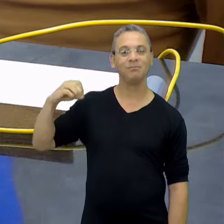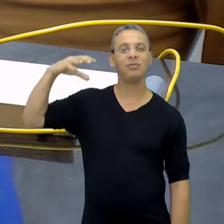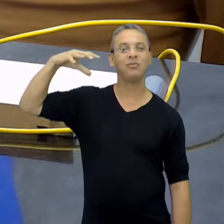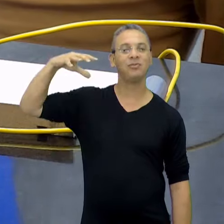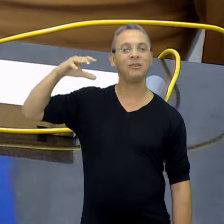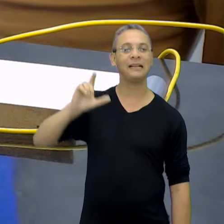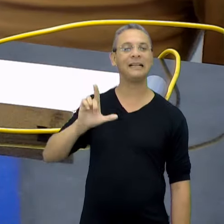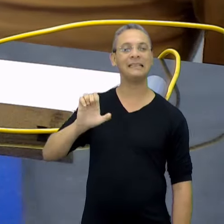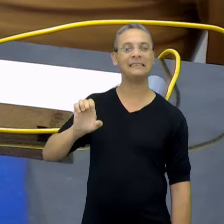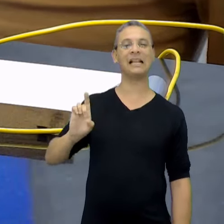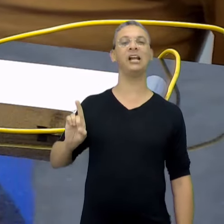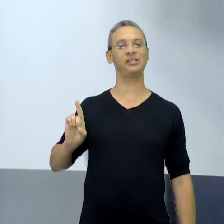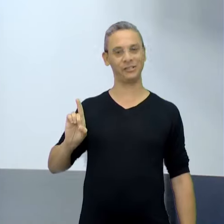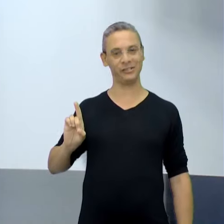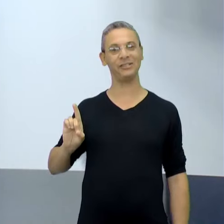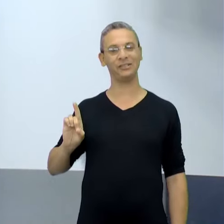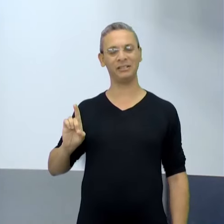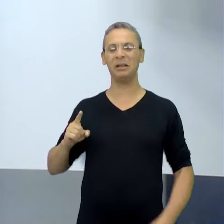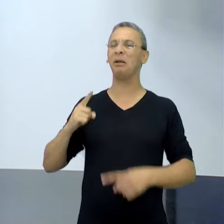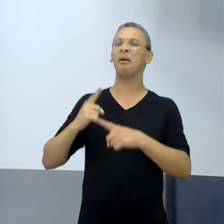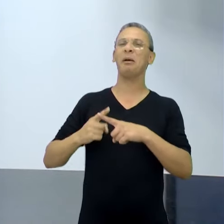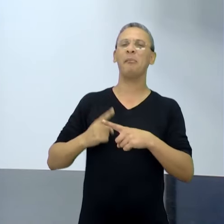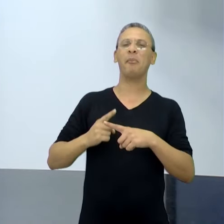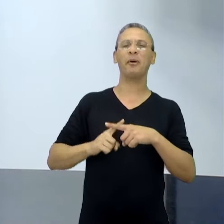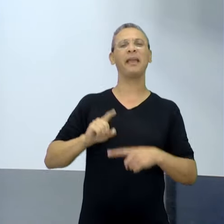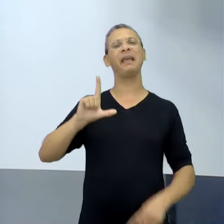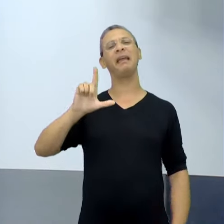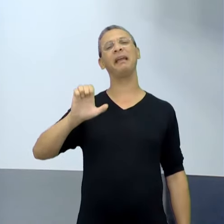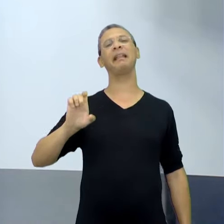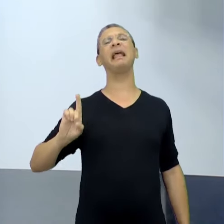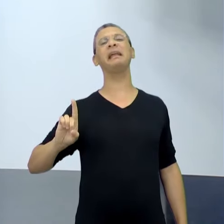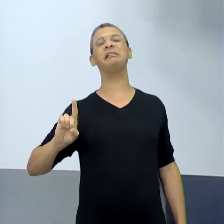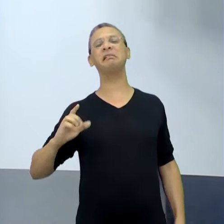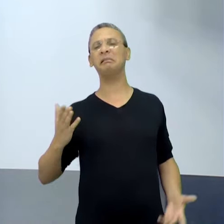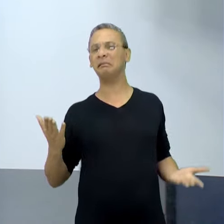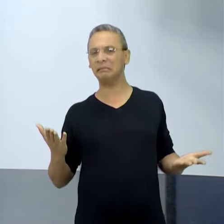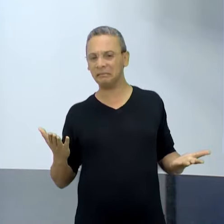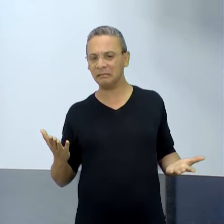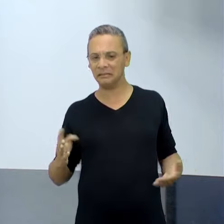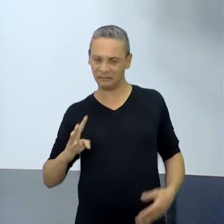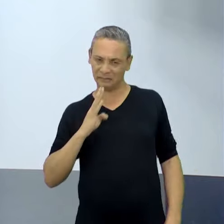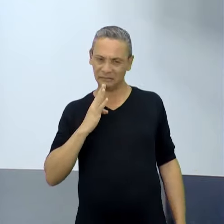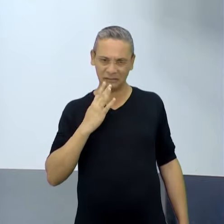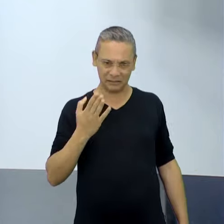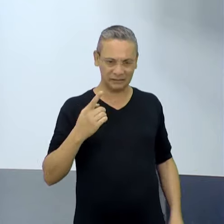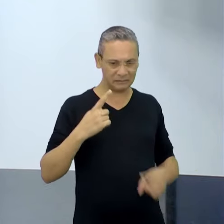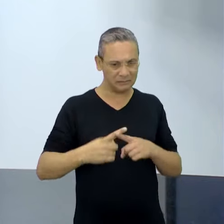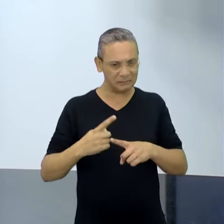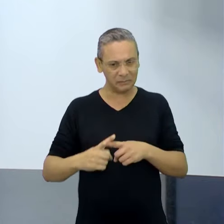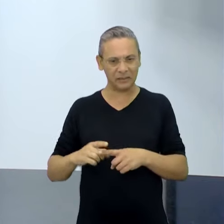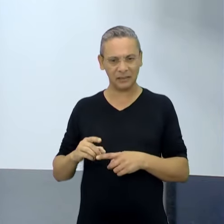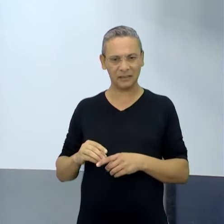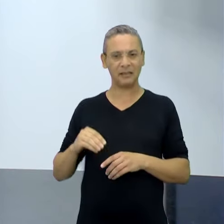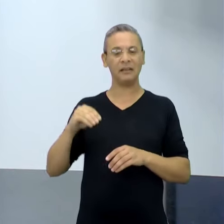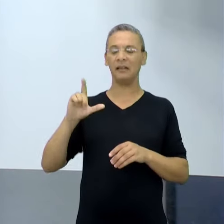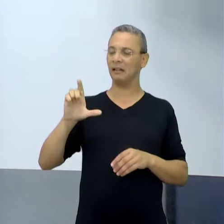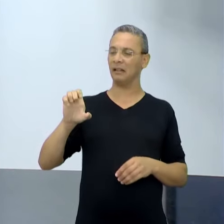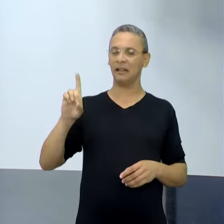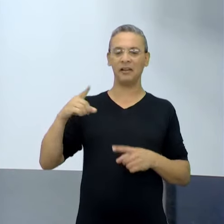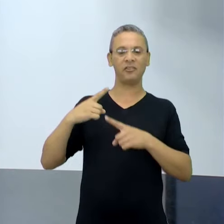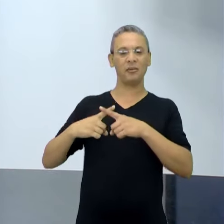de LED. Você sabe por que ela chama de LED? Evidentemente você sabe por quê, né? Você sabe que ela é uma lâmpada de